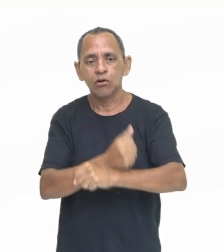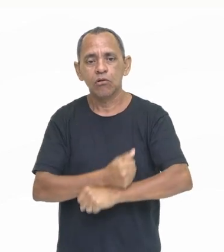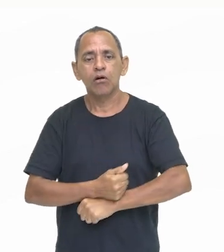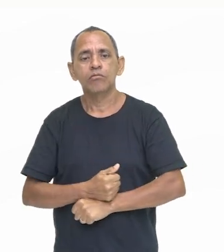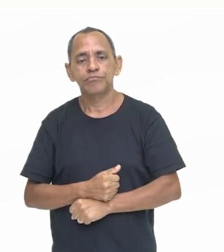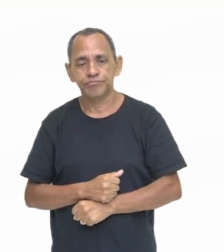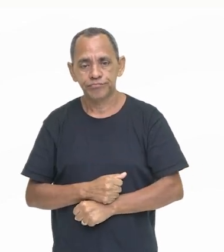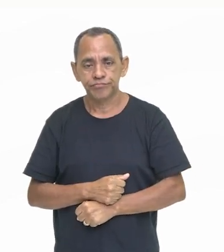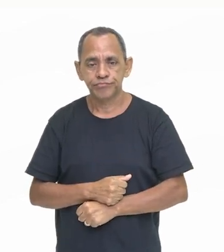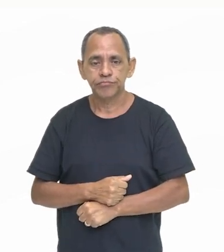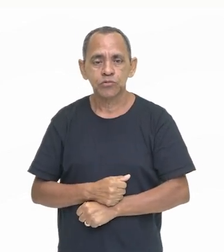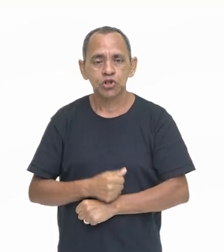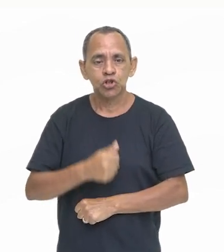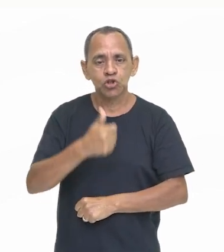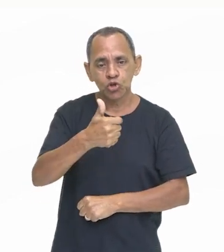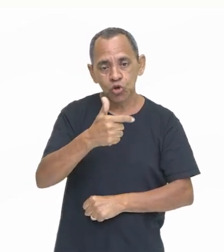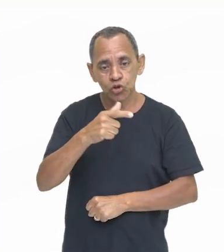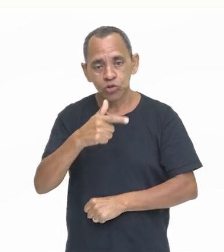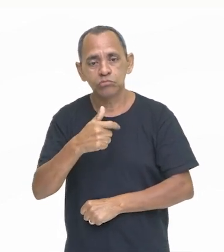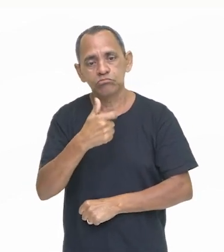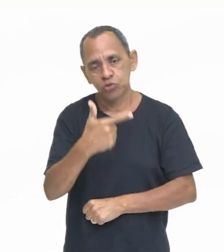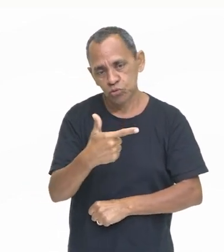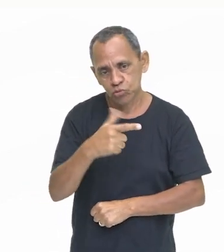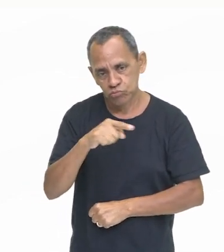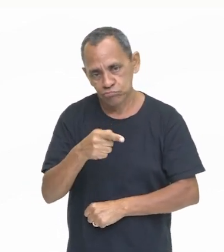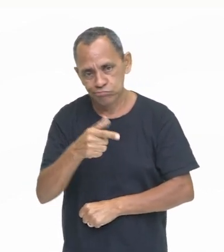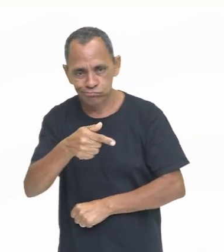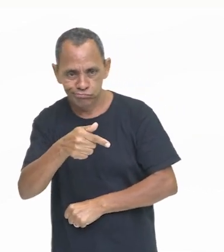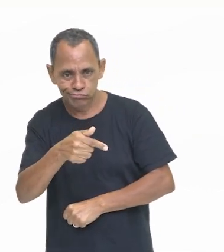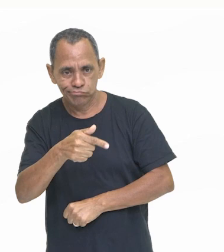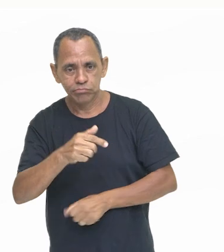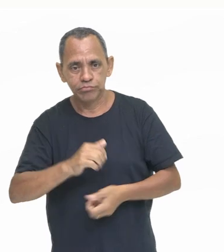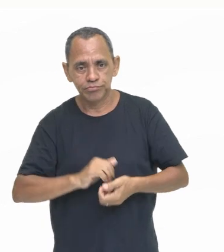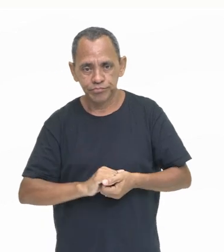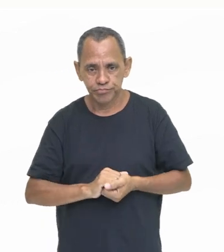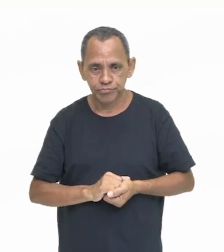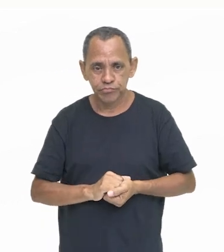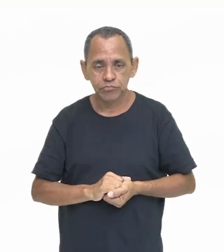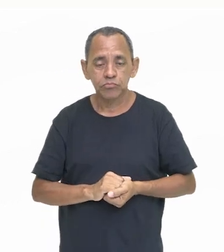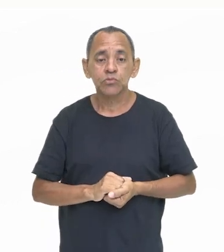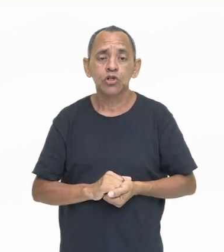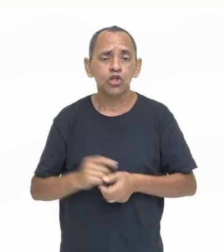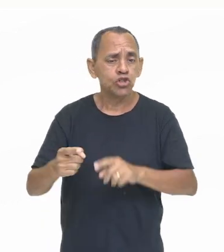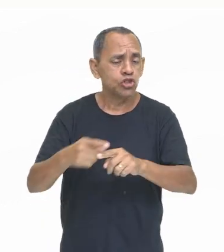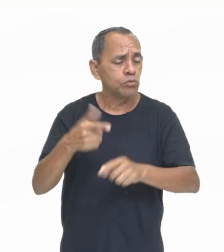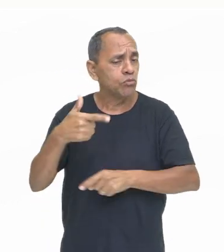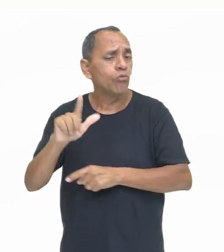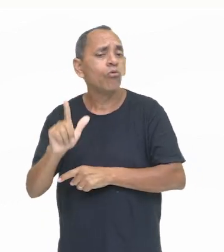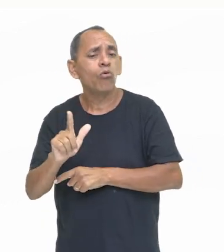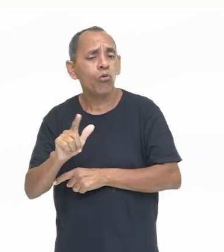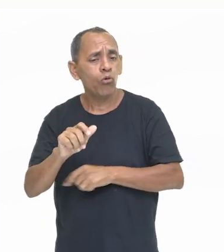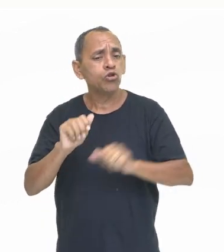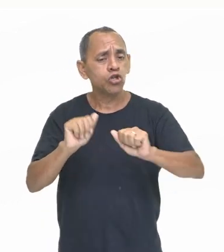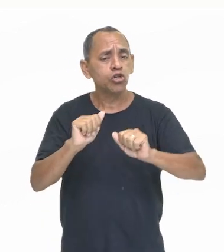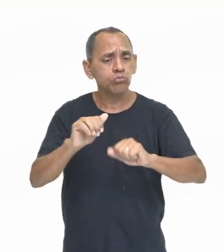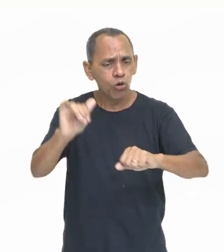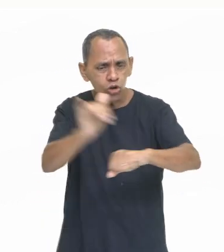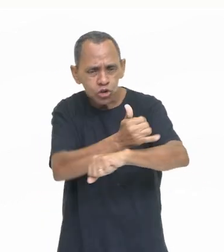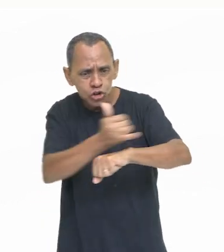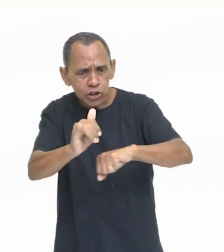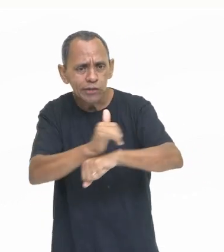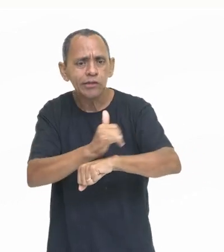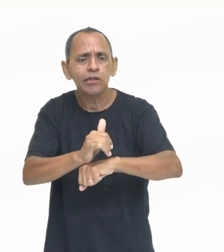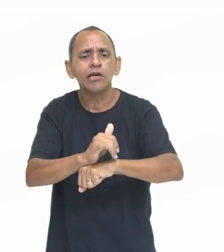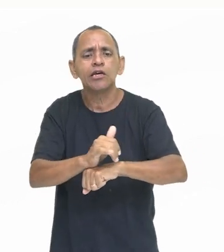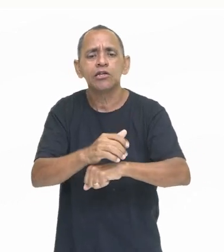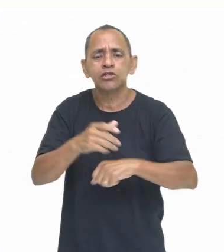Aberto em 2, fechado em 7. Tá? Então, é uma outra maneira da gente representar aqui o